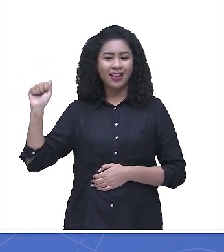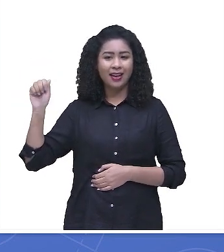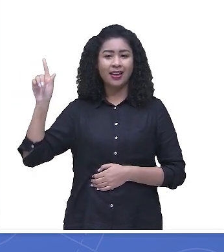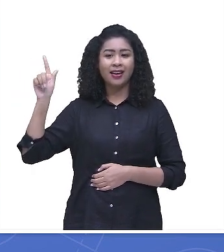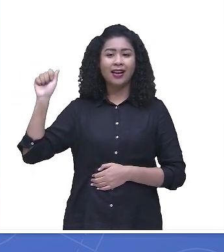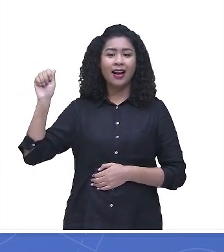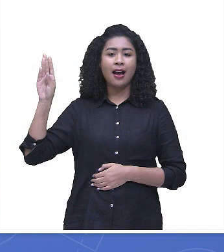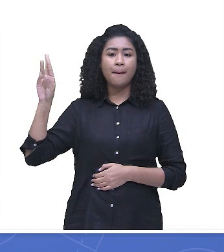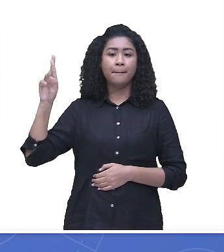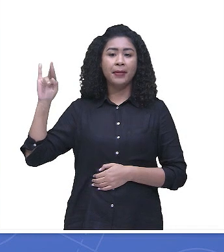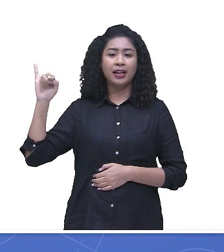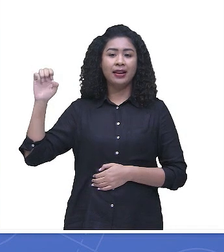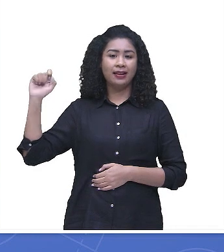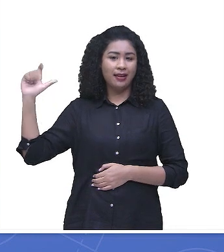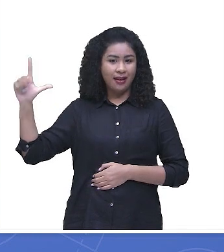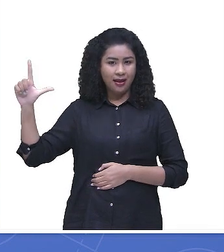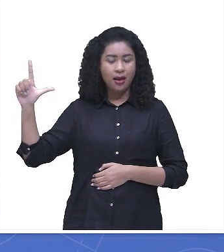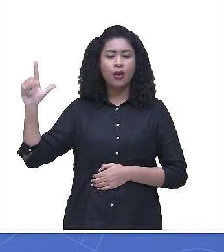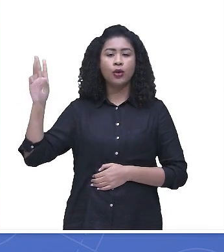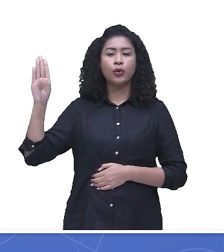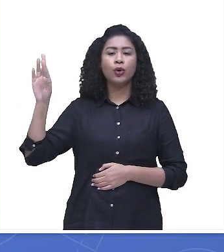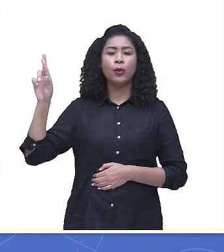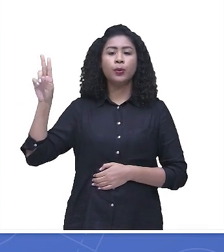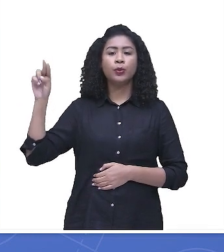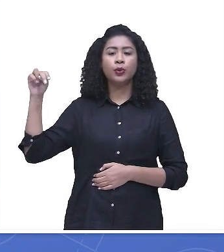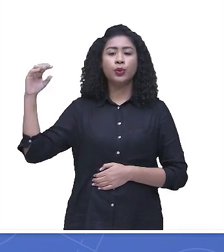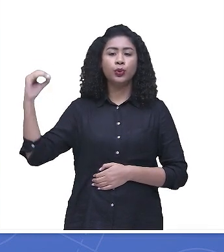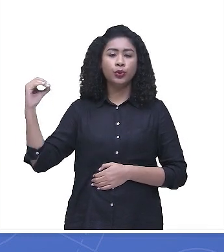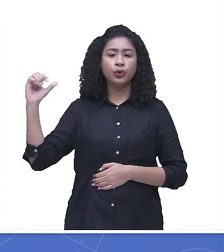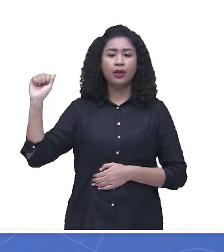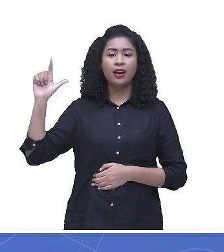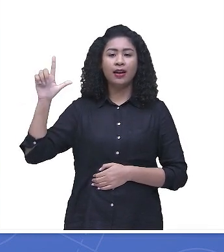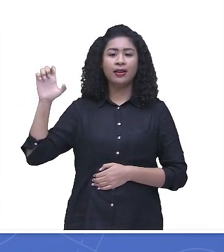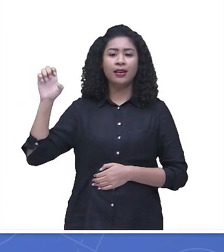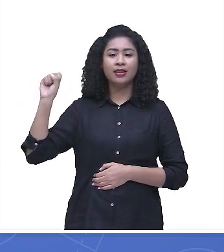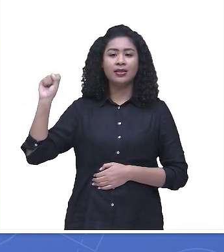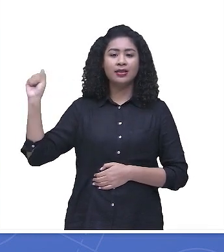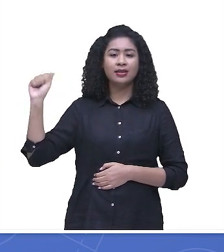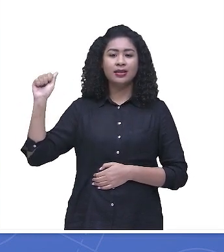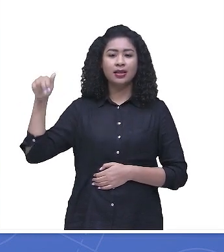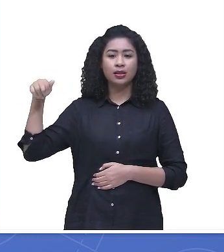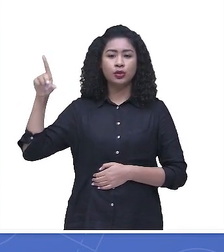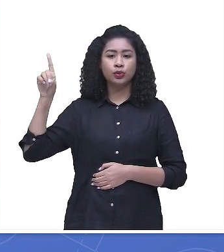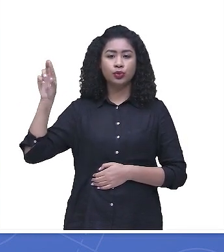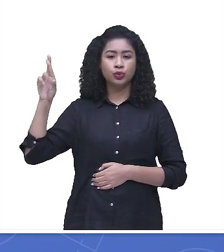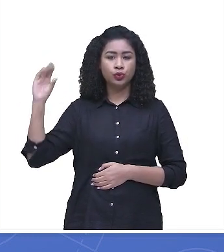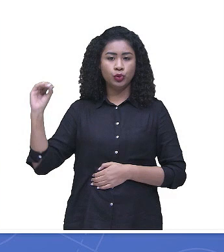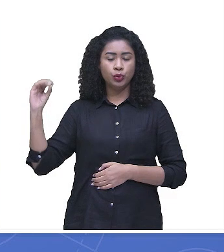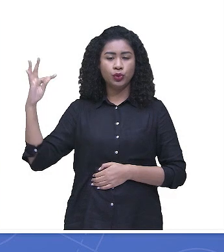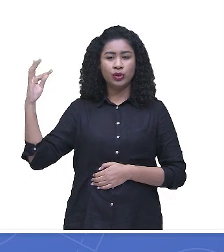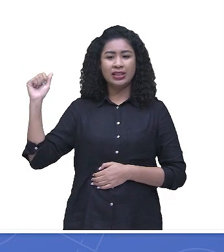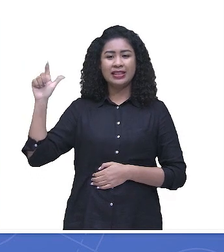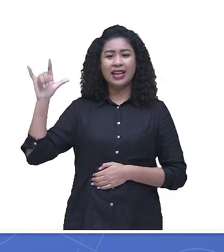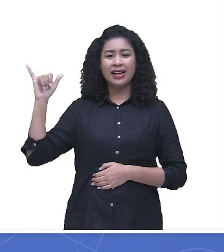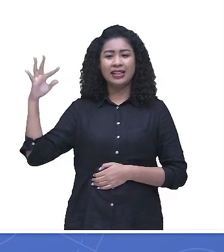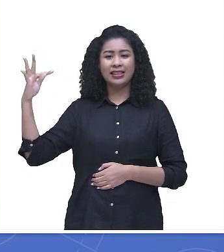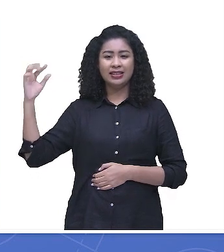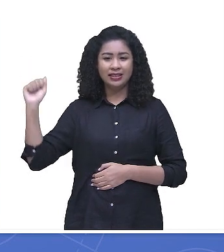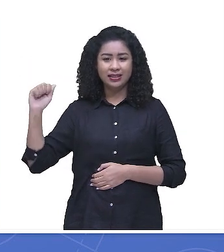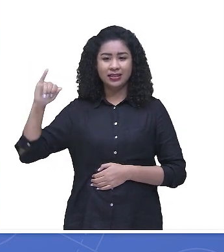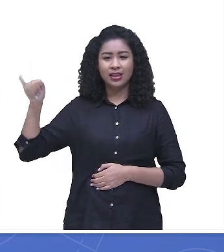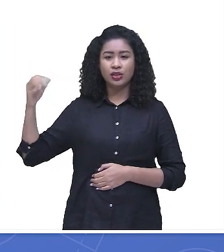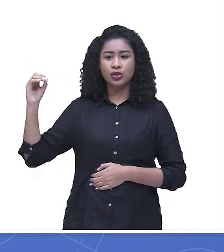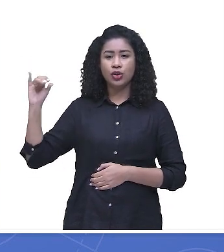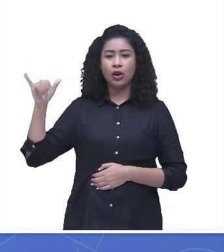o Bruno, Alessandro, Thalita, Joyce, oxi, quem mais?